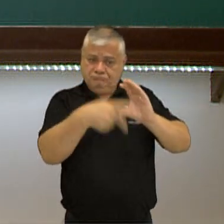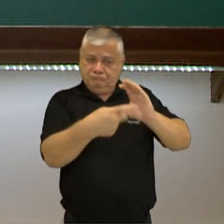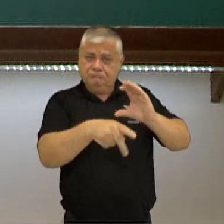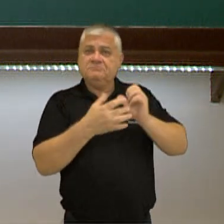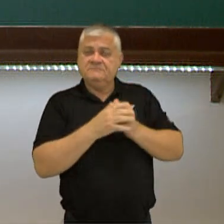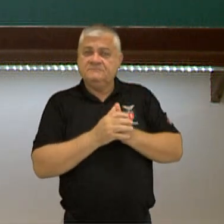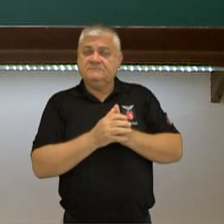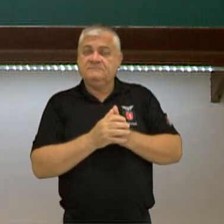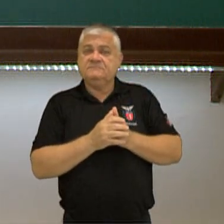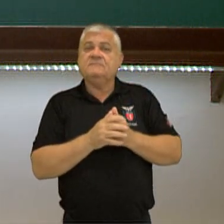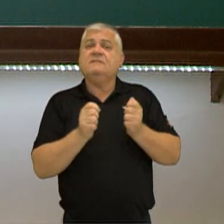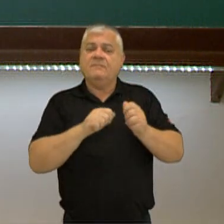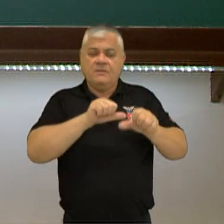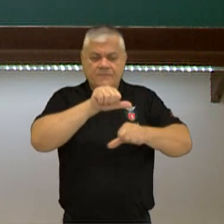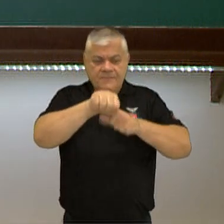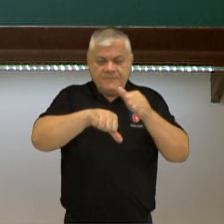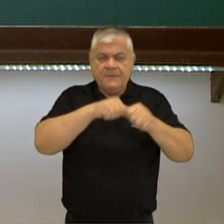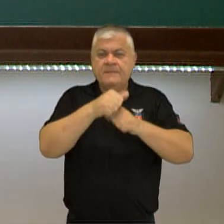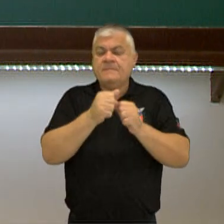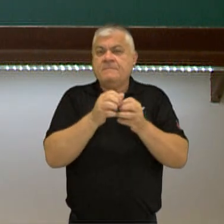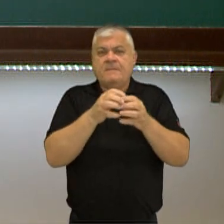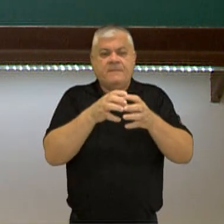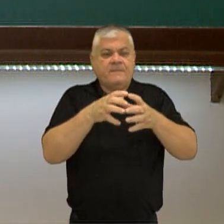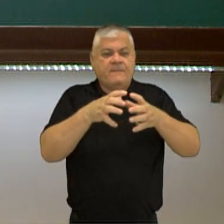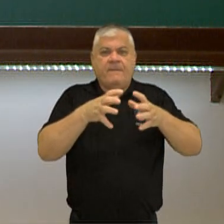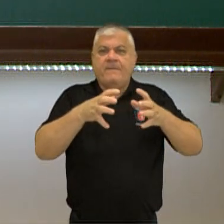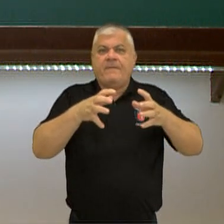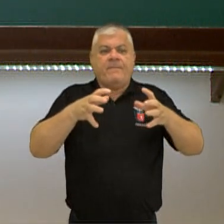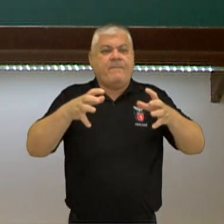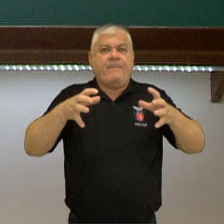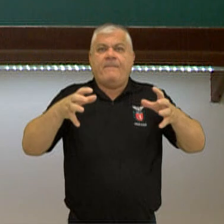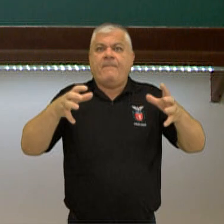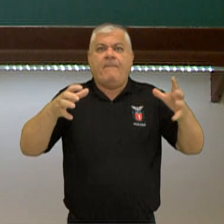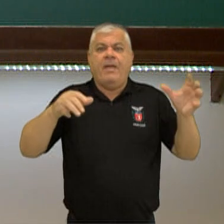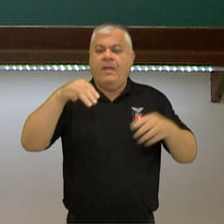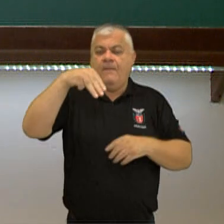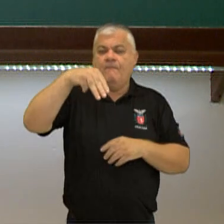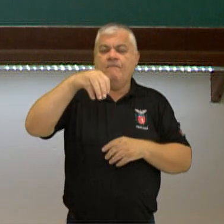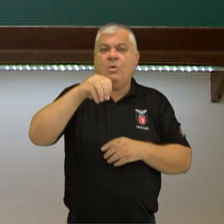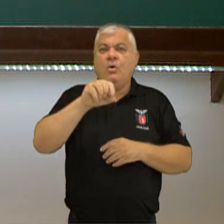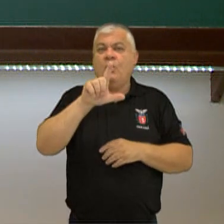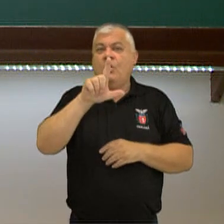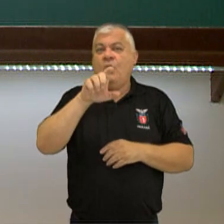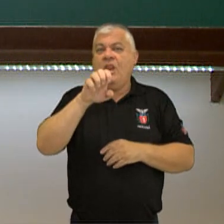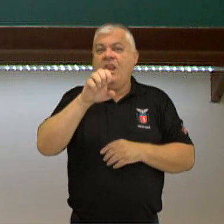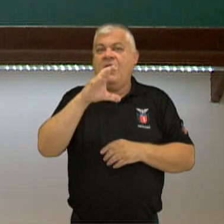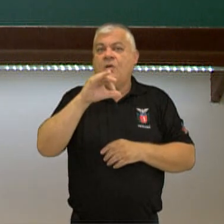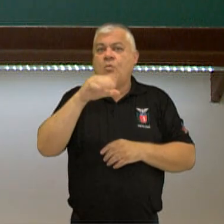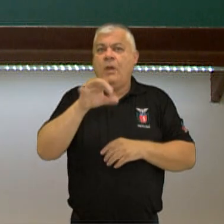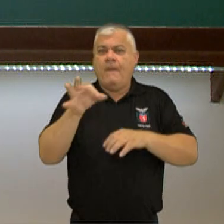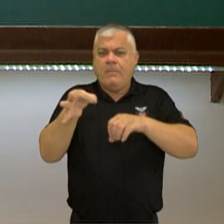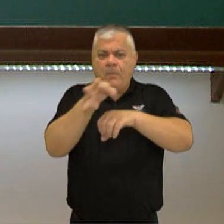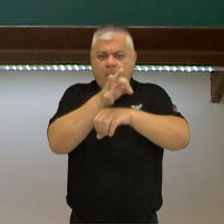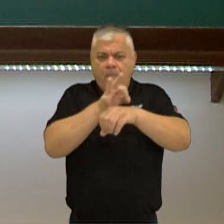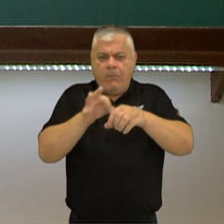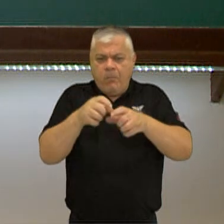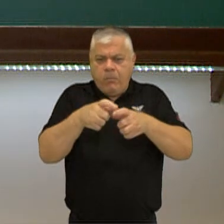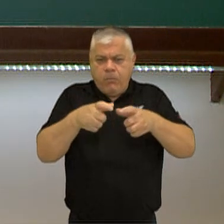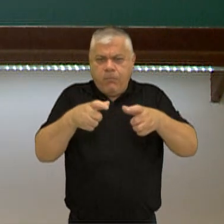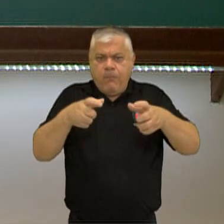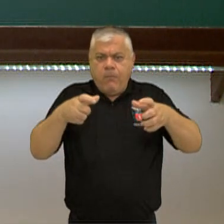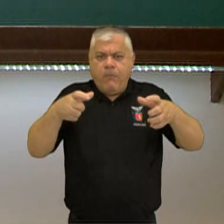Formando compostos gigantescos, formando moléculas gigantescas, tá certo? Então, ele pode ligar-se a ele